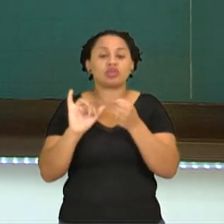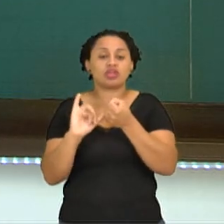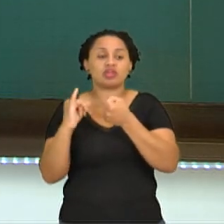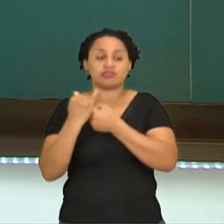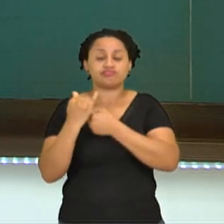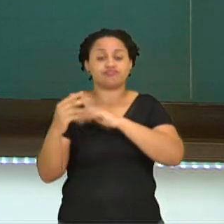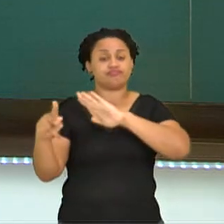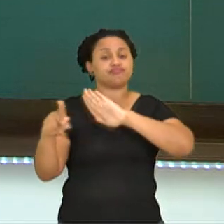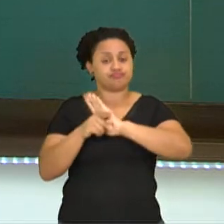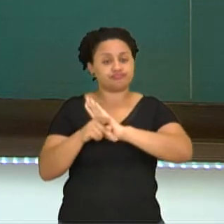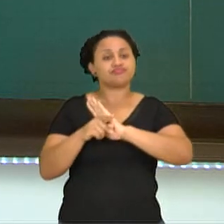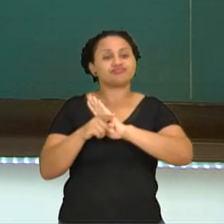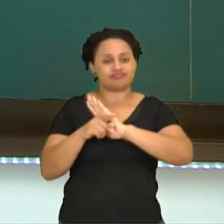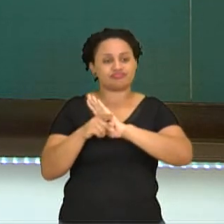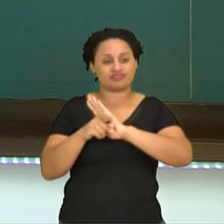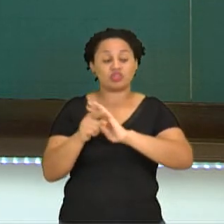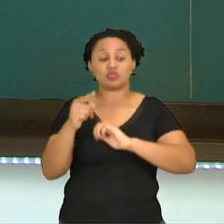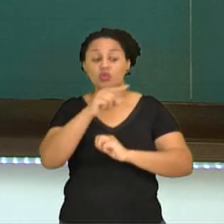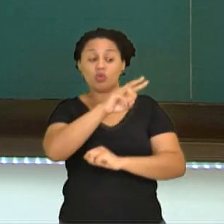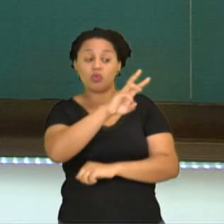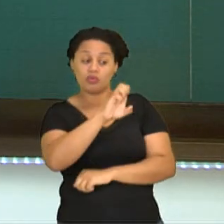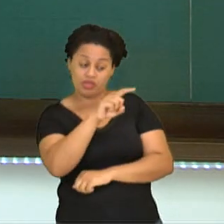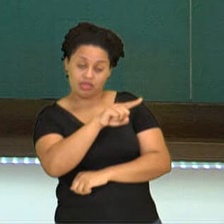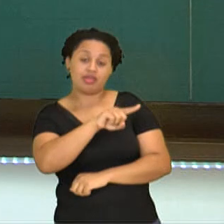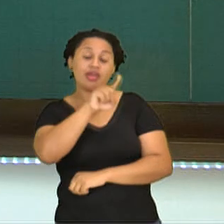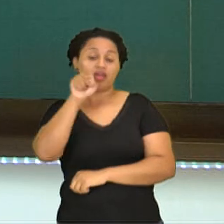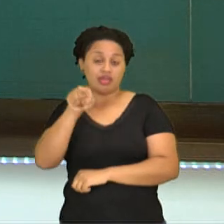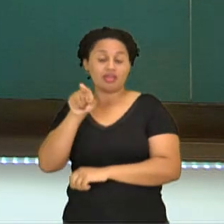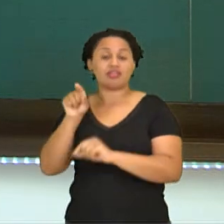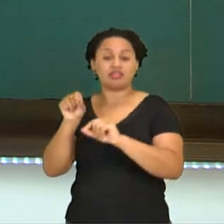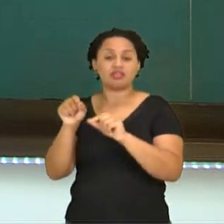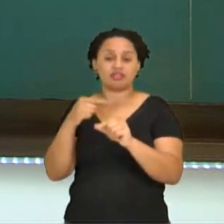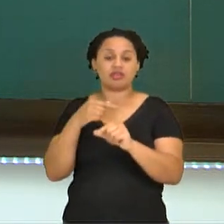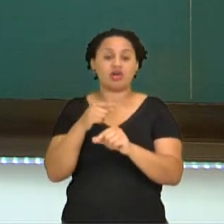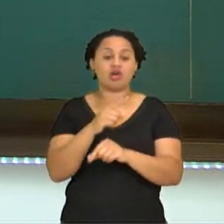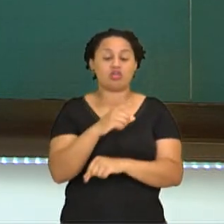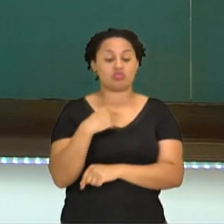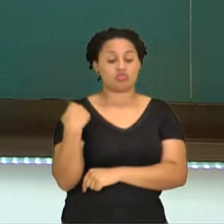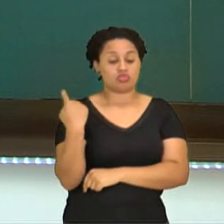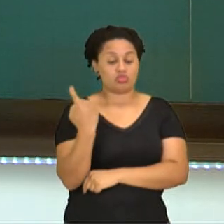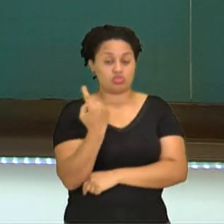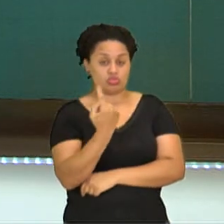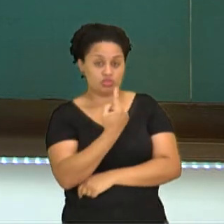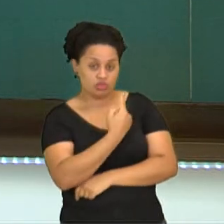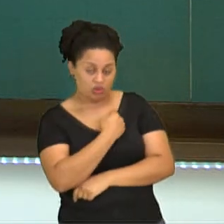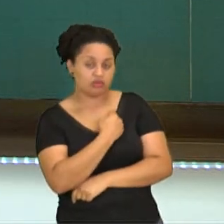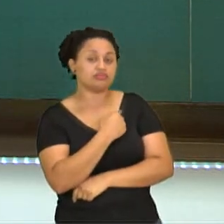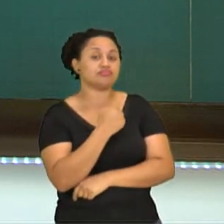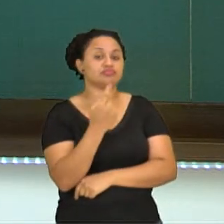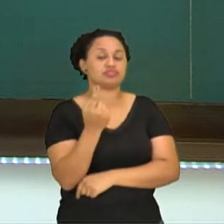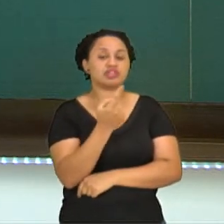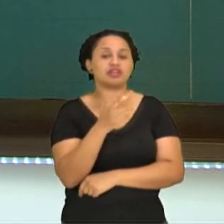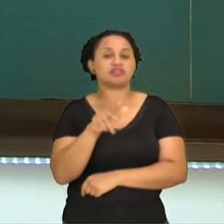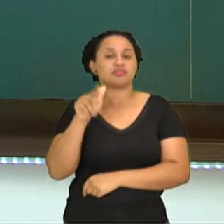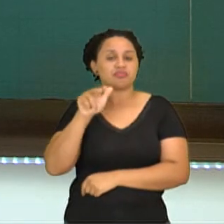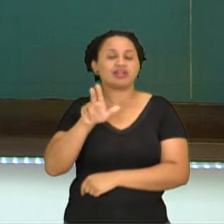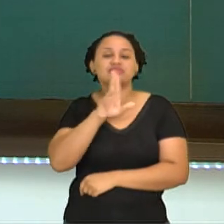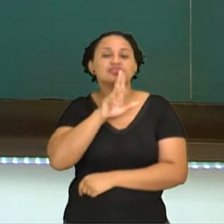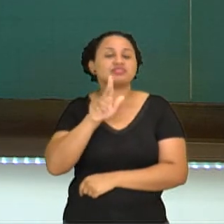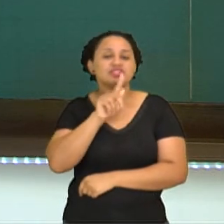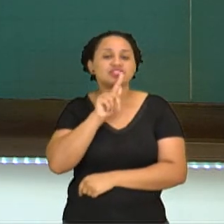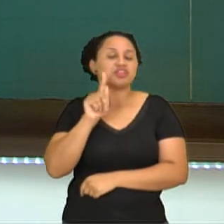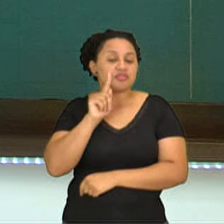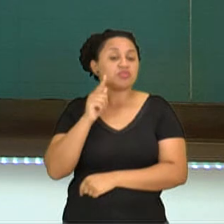do pronome we. Então, nós somos irmãs gêmeas, o nosso aniversário é em